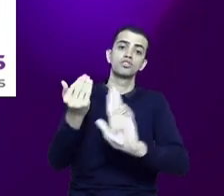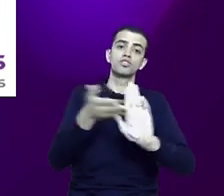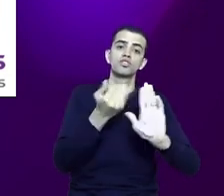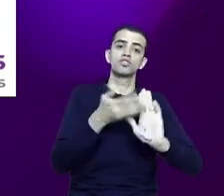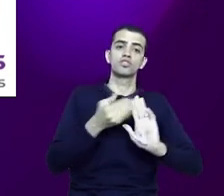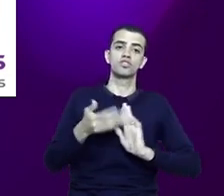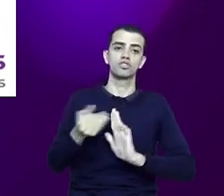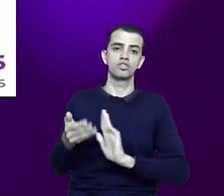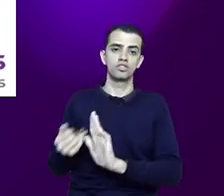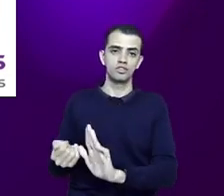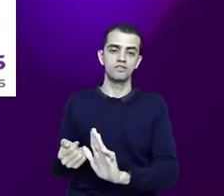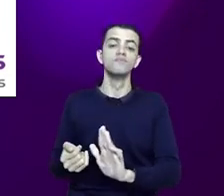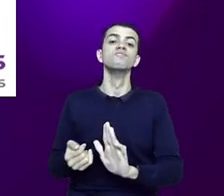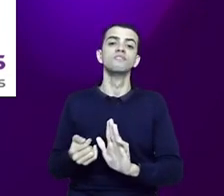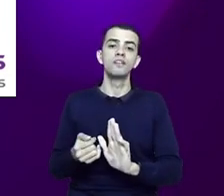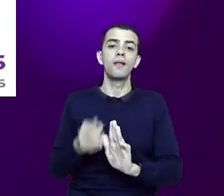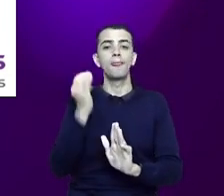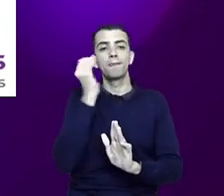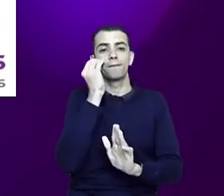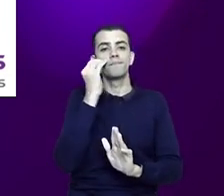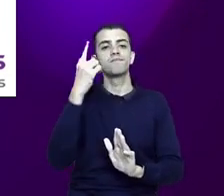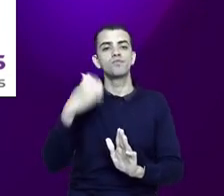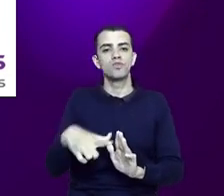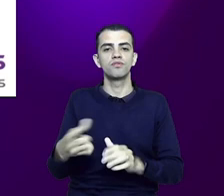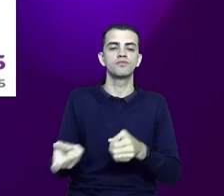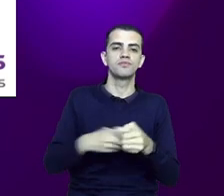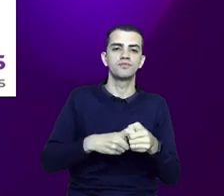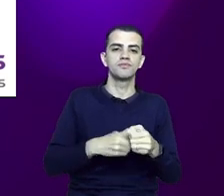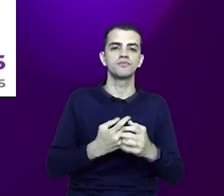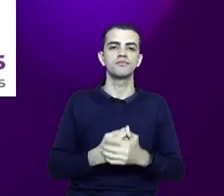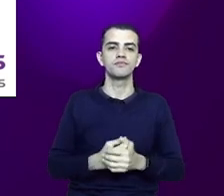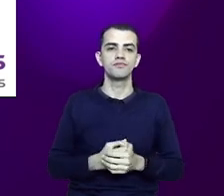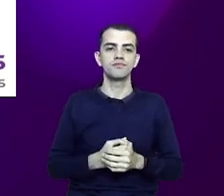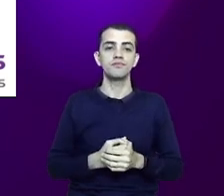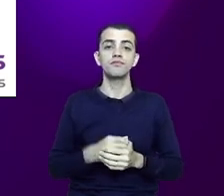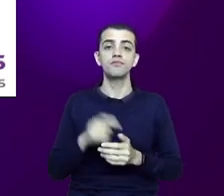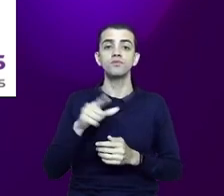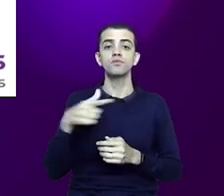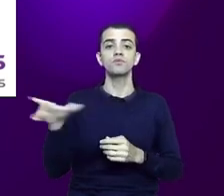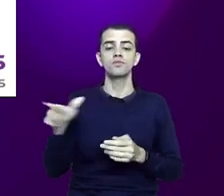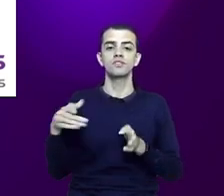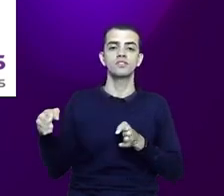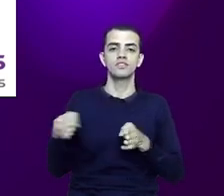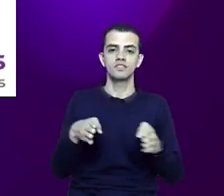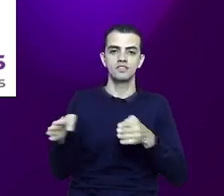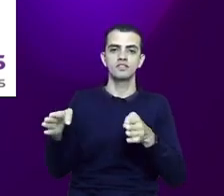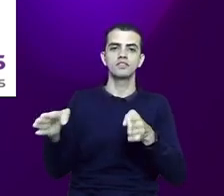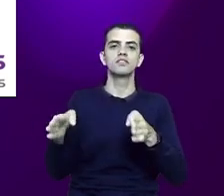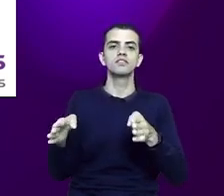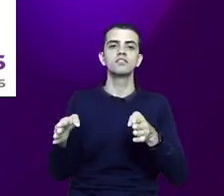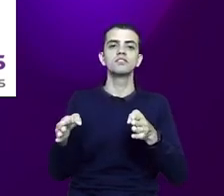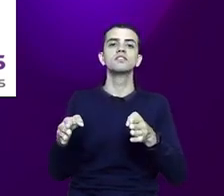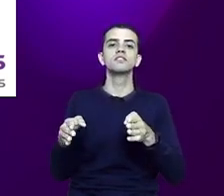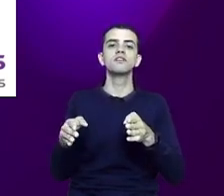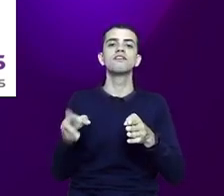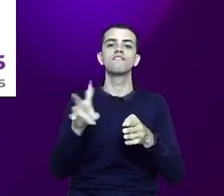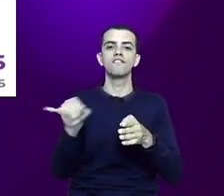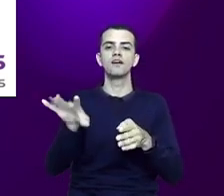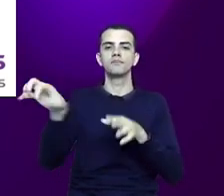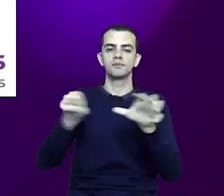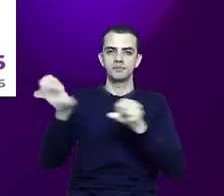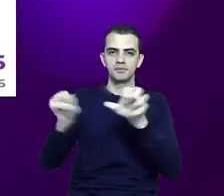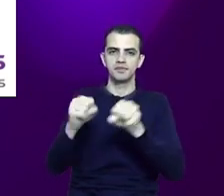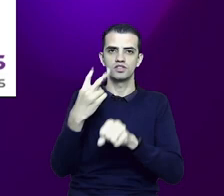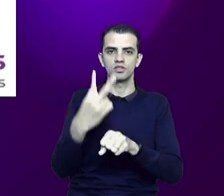provisória e fazer uma nova tentativa de redução. Já a navegação, ela vai te dar uma maior acurácia, ela vai pegar imagens 2D e